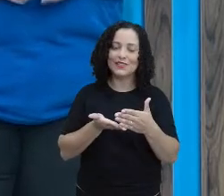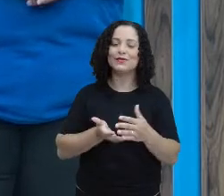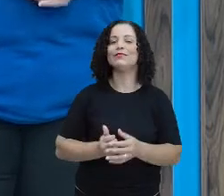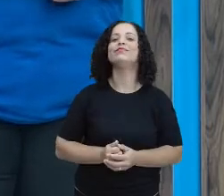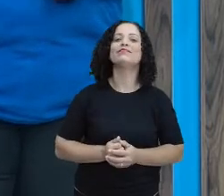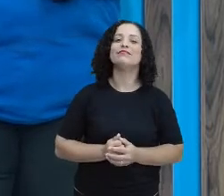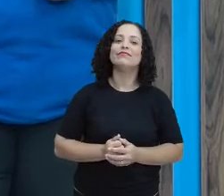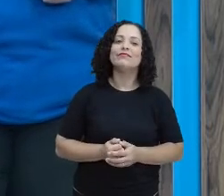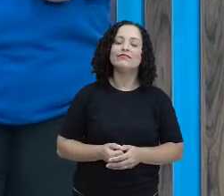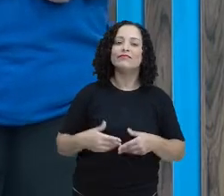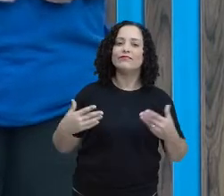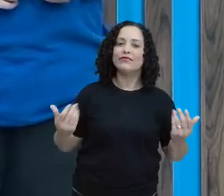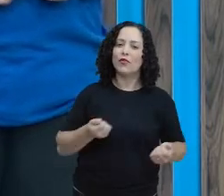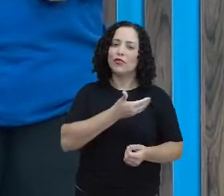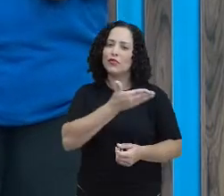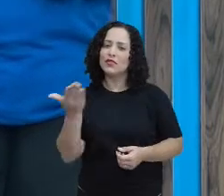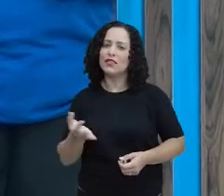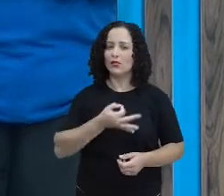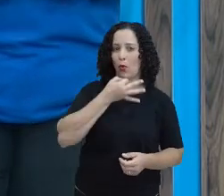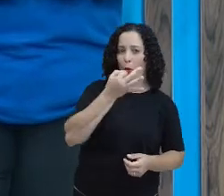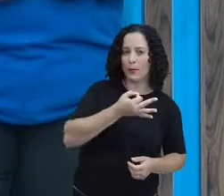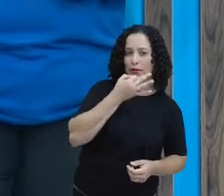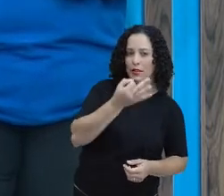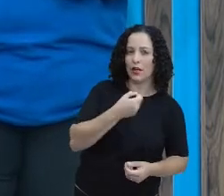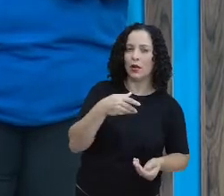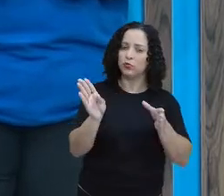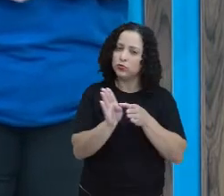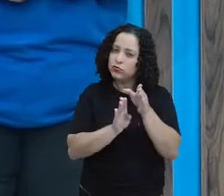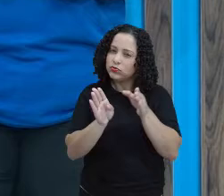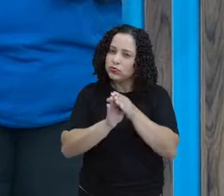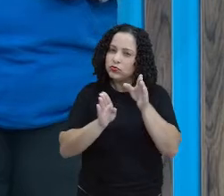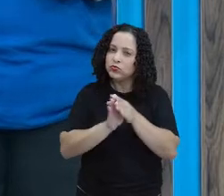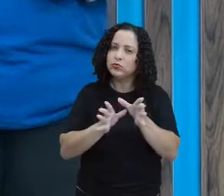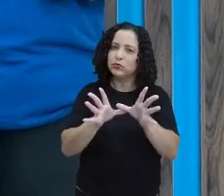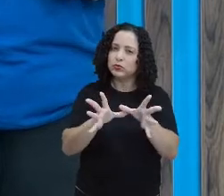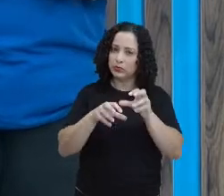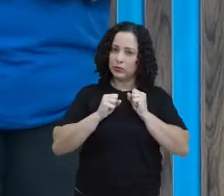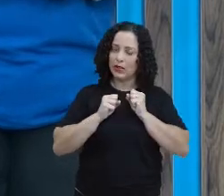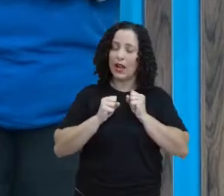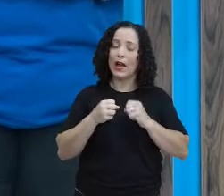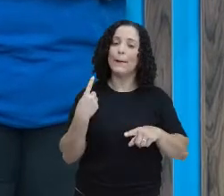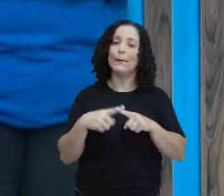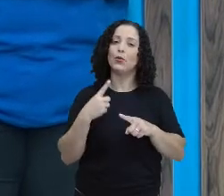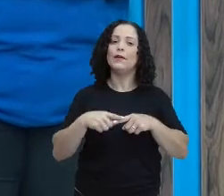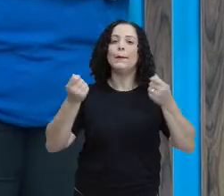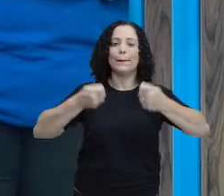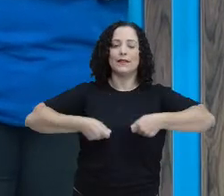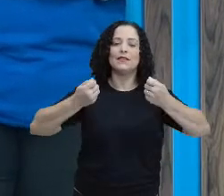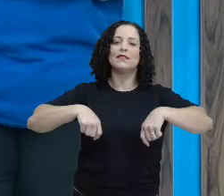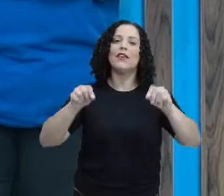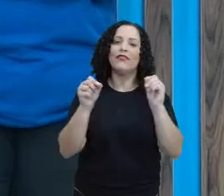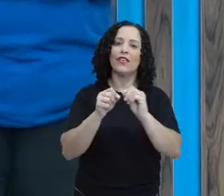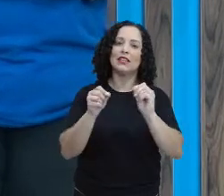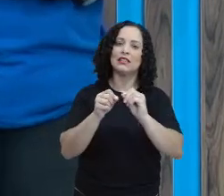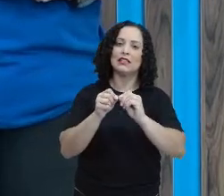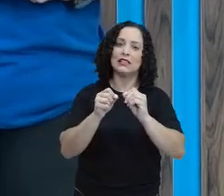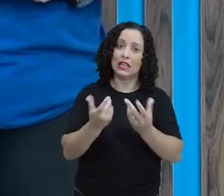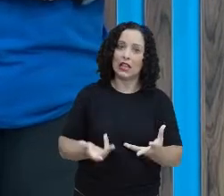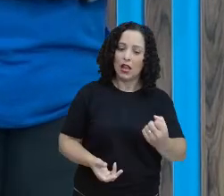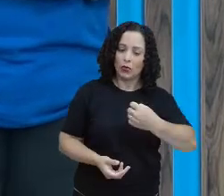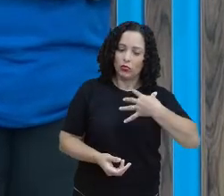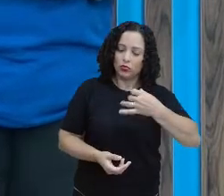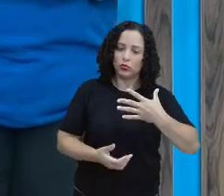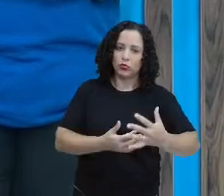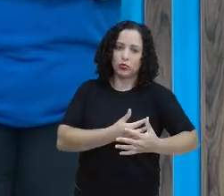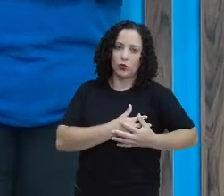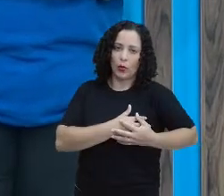Então, sigam essa dica, falem para as mães, para as avós, que precisam realmente fazer esse exame de